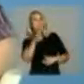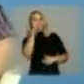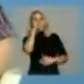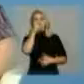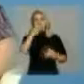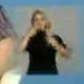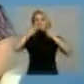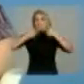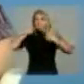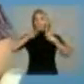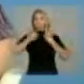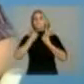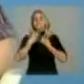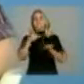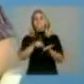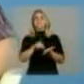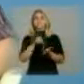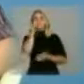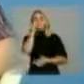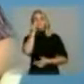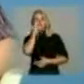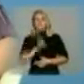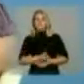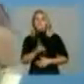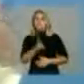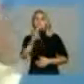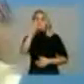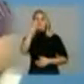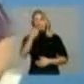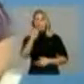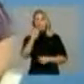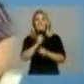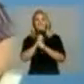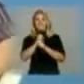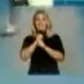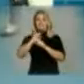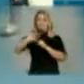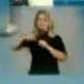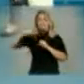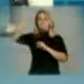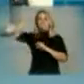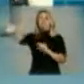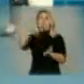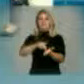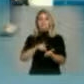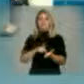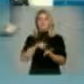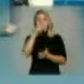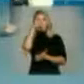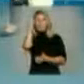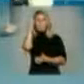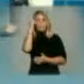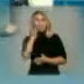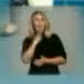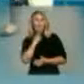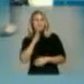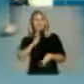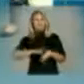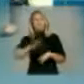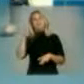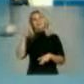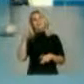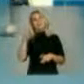Ela falava muito bem, ela era uma mulher. Ela estava 50 anos na frente, né? Quem reconhece mais, infelizmente,